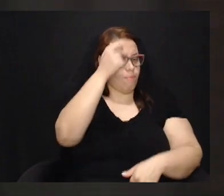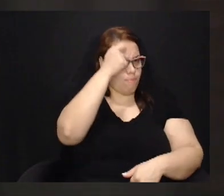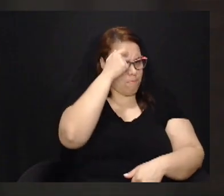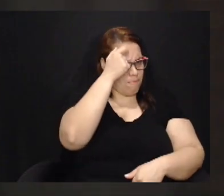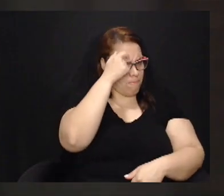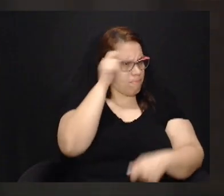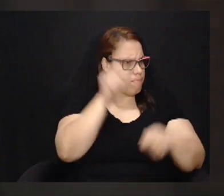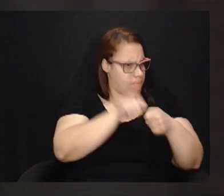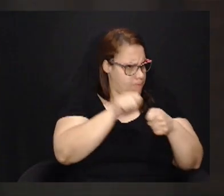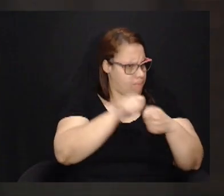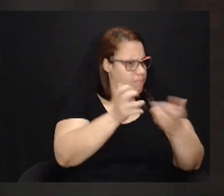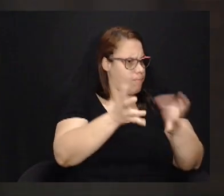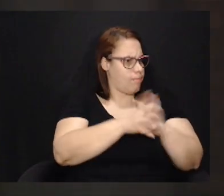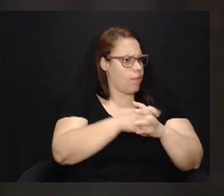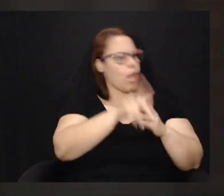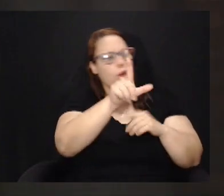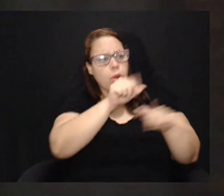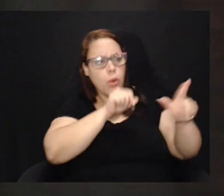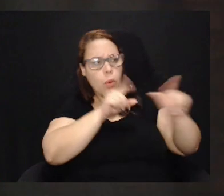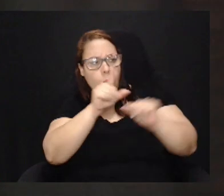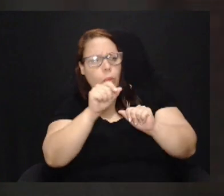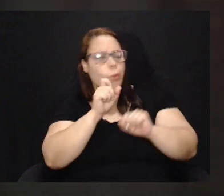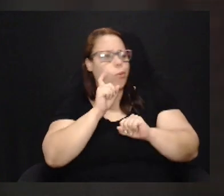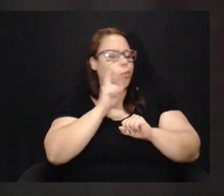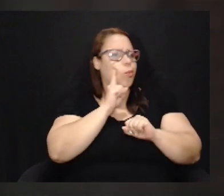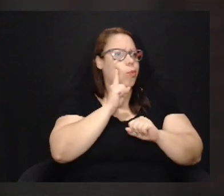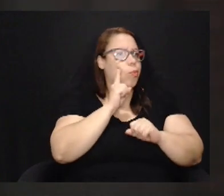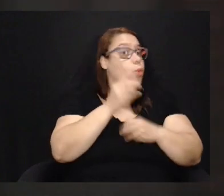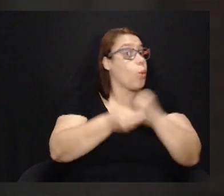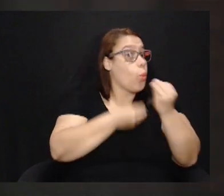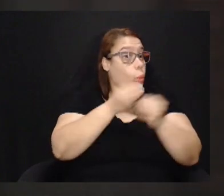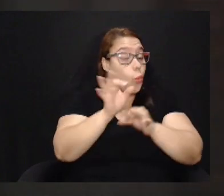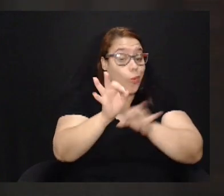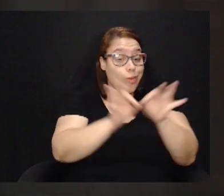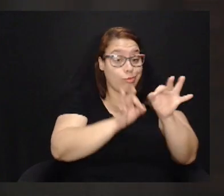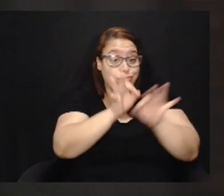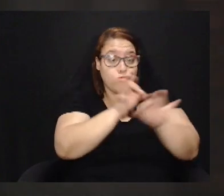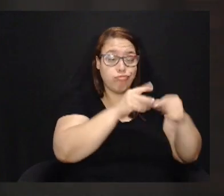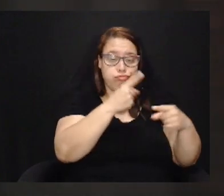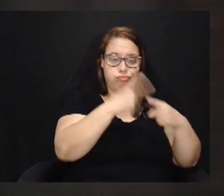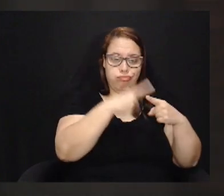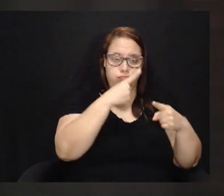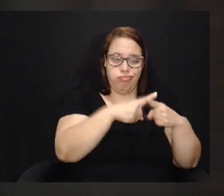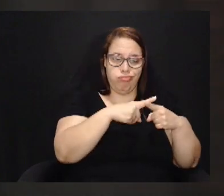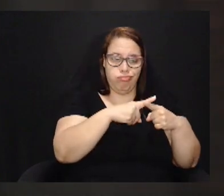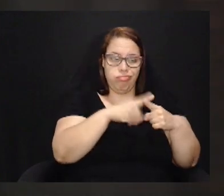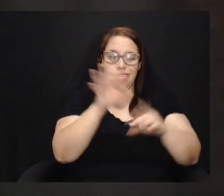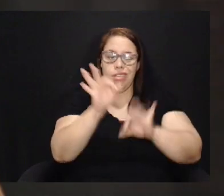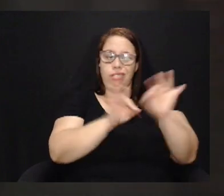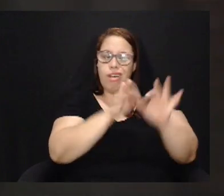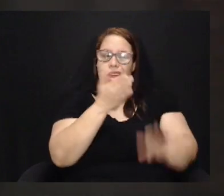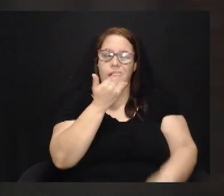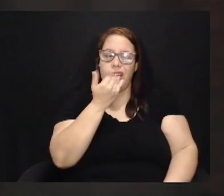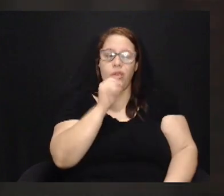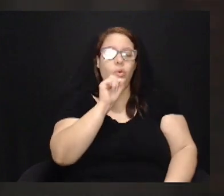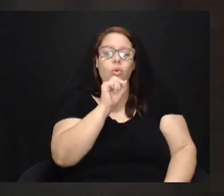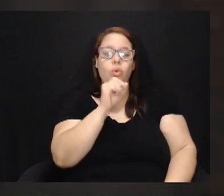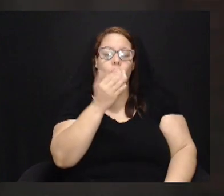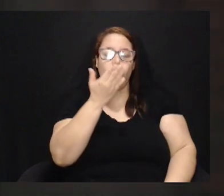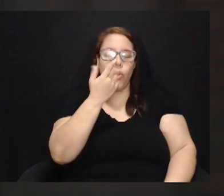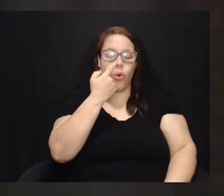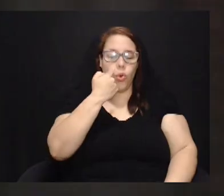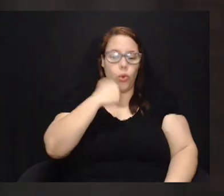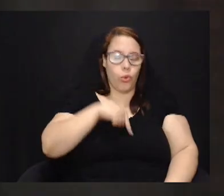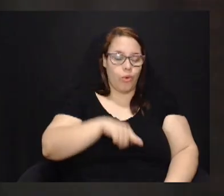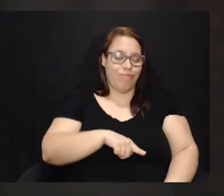fazendo, escolhas, né? Como você está preparando, por que você está preparando aquela alimentação, o que você vai ingerir,